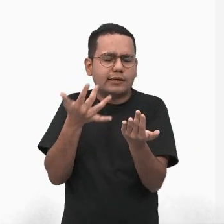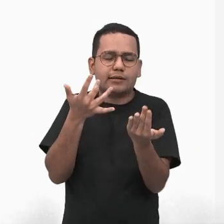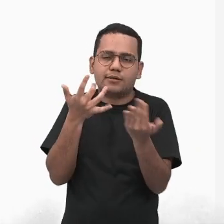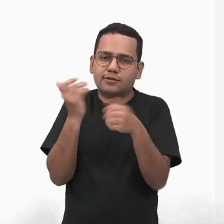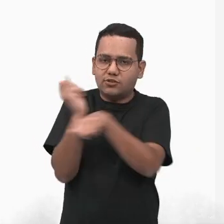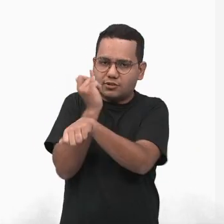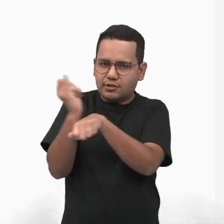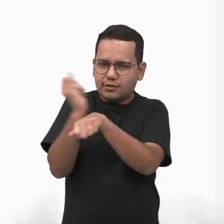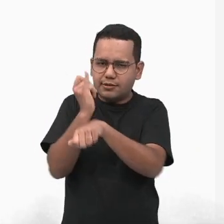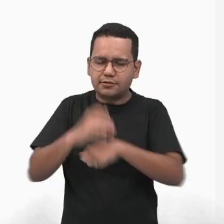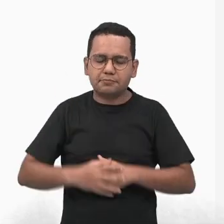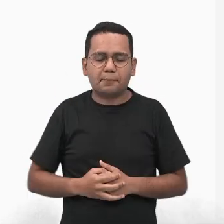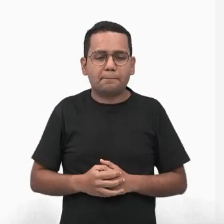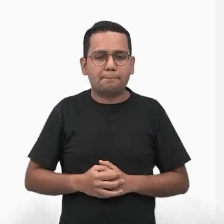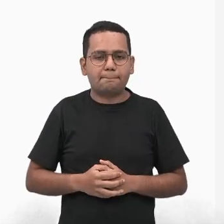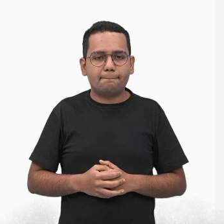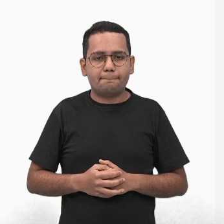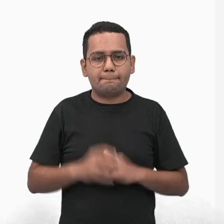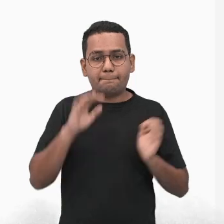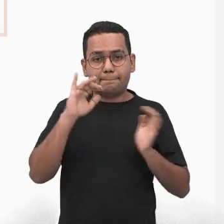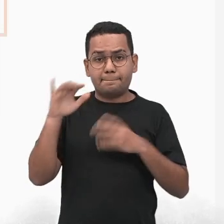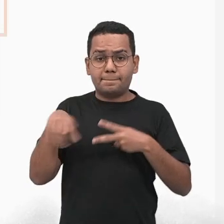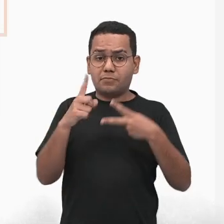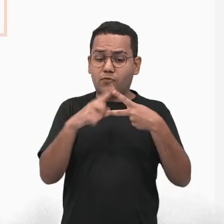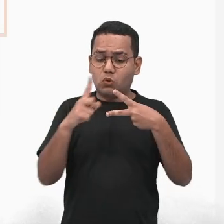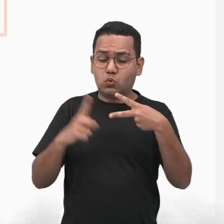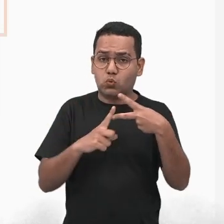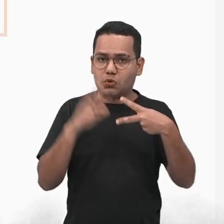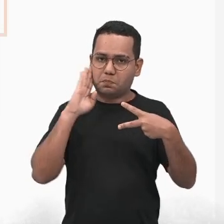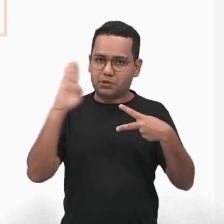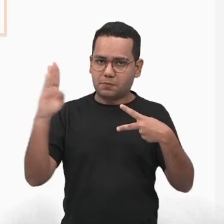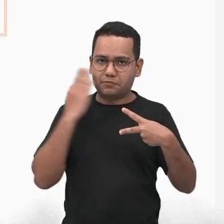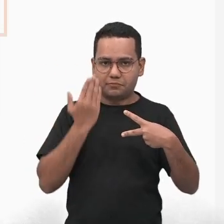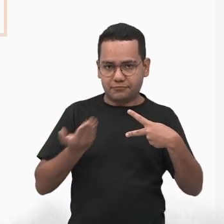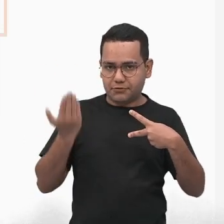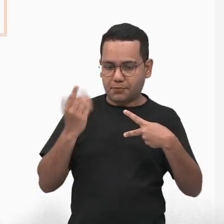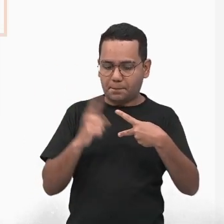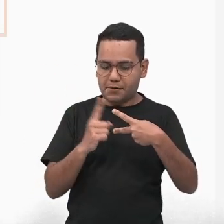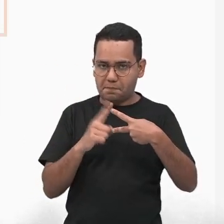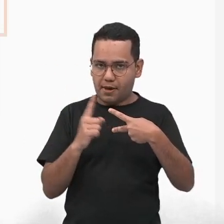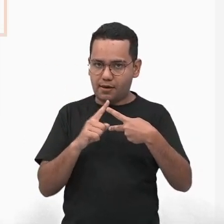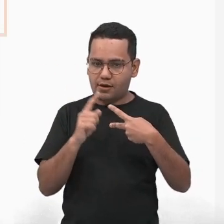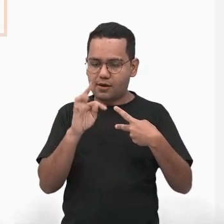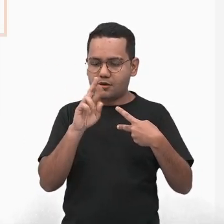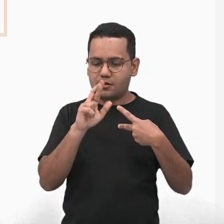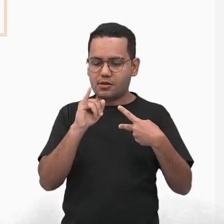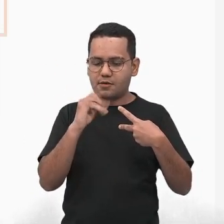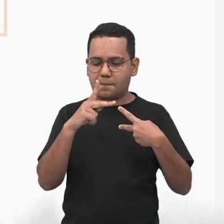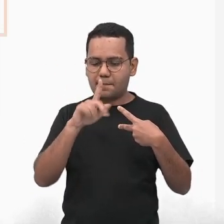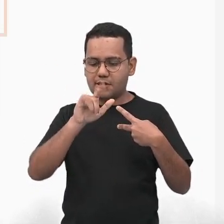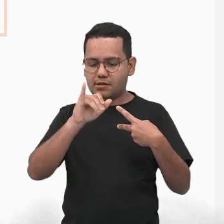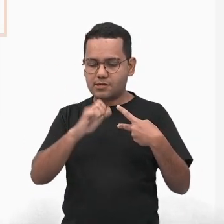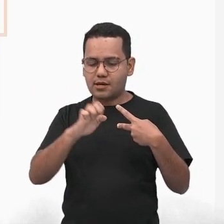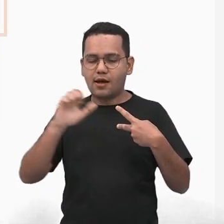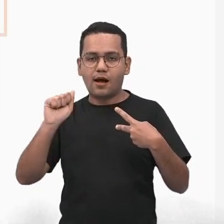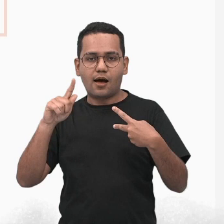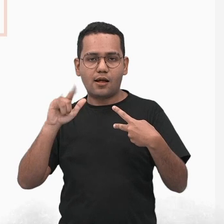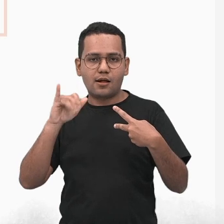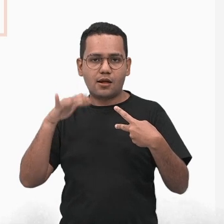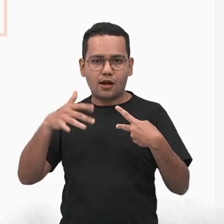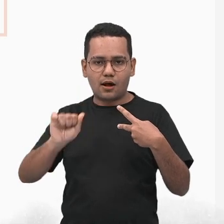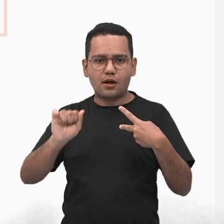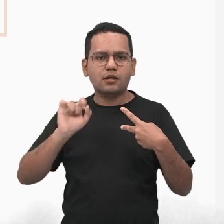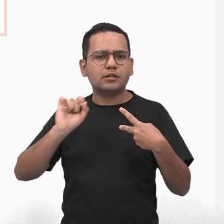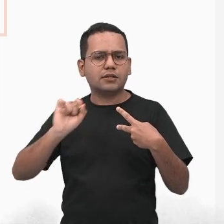alianças poderosíssimas, que são elas. Vamos lá com o texto. A Tríplice Aliança, formado